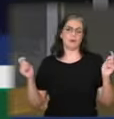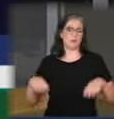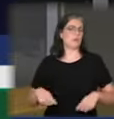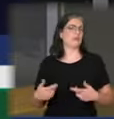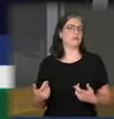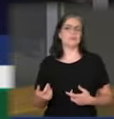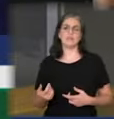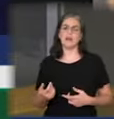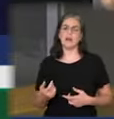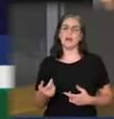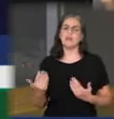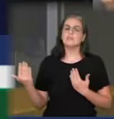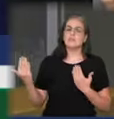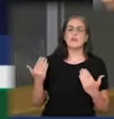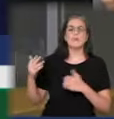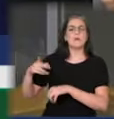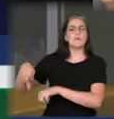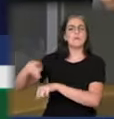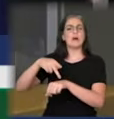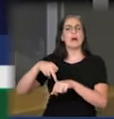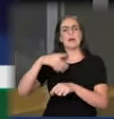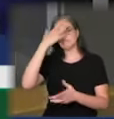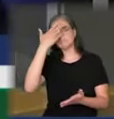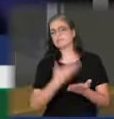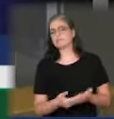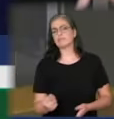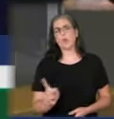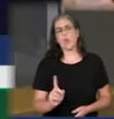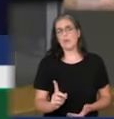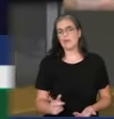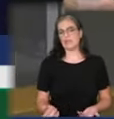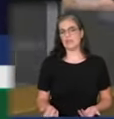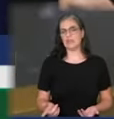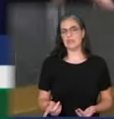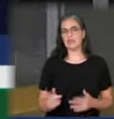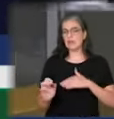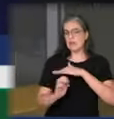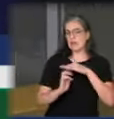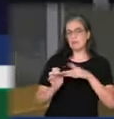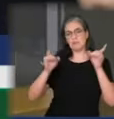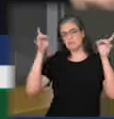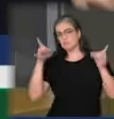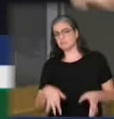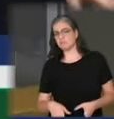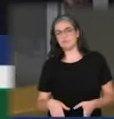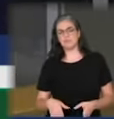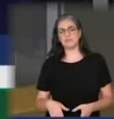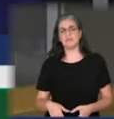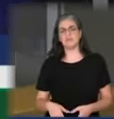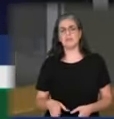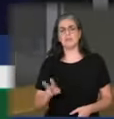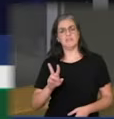internacional, afugentemos os investidores e caminhemos para um governo Dilma